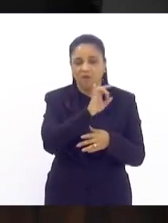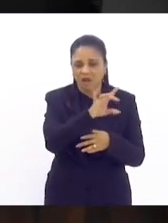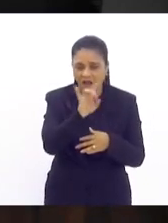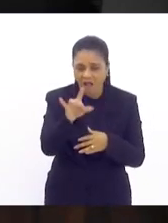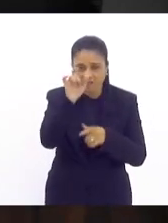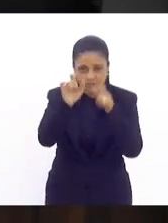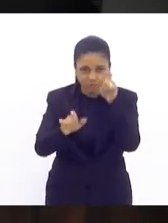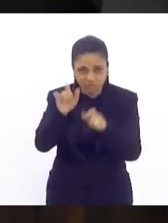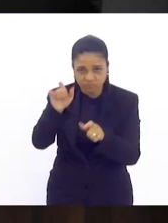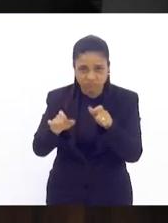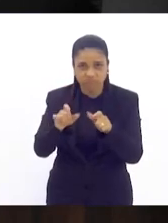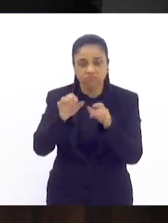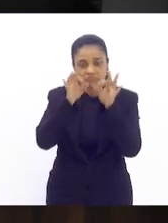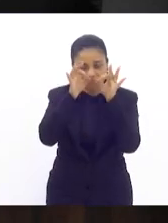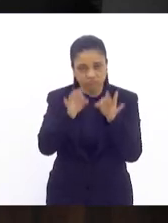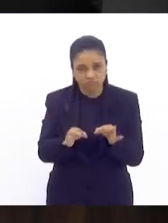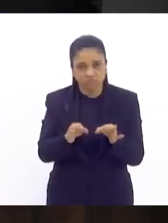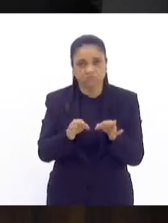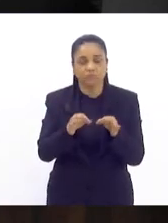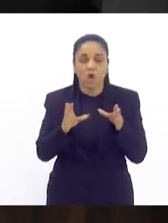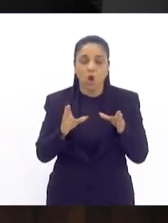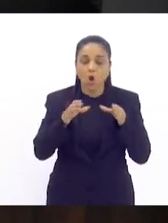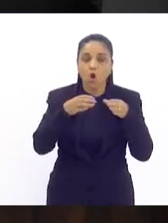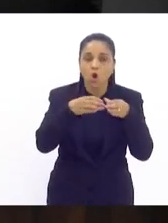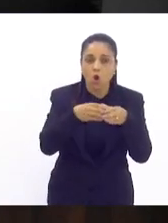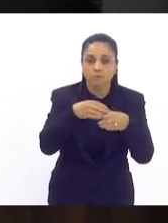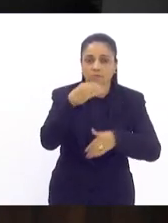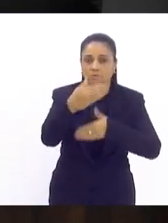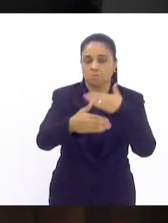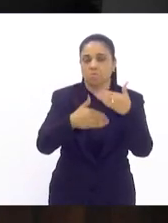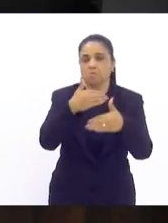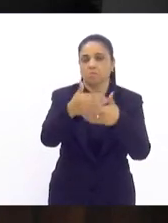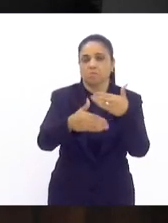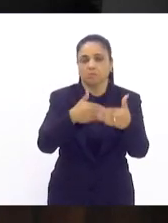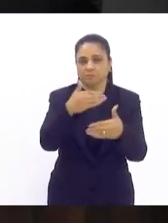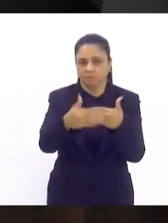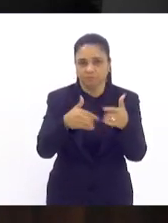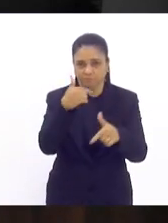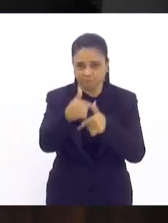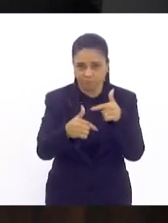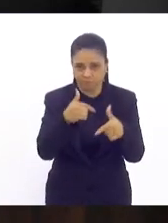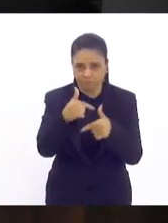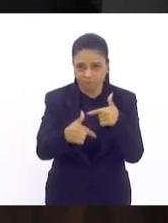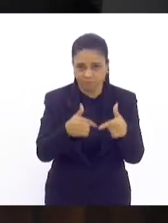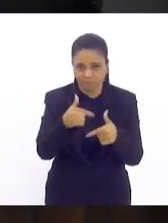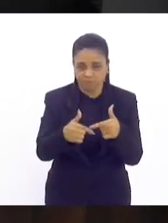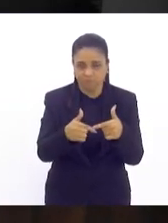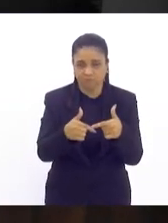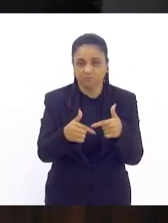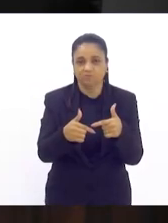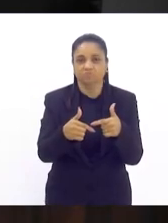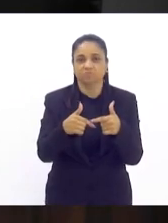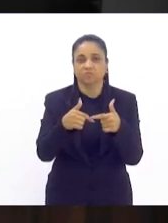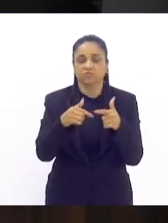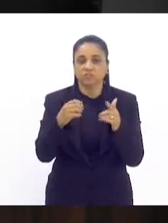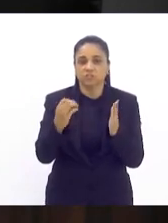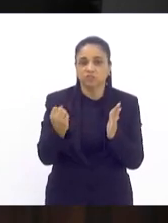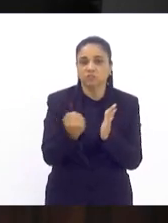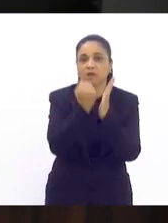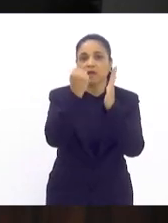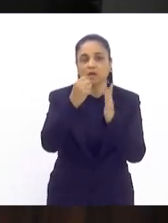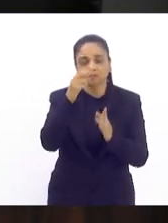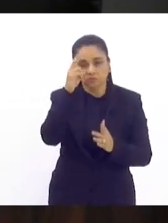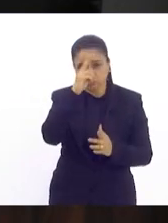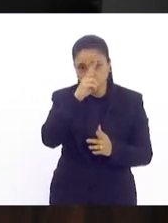pela seriedade que tem sido tratada comissão pela produção que tem sido marca histórica para nós aqui com